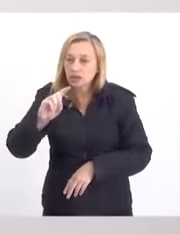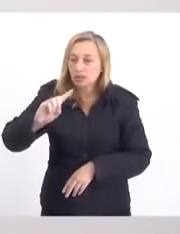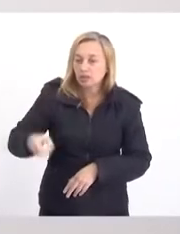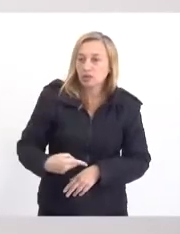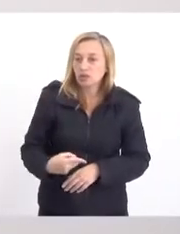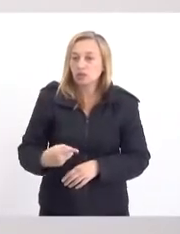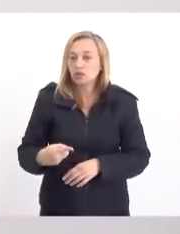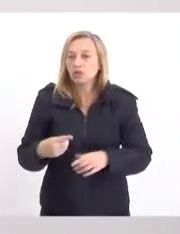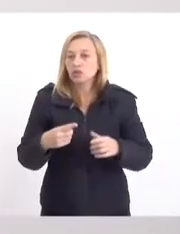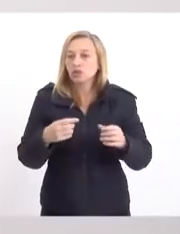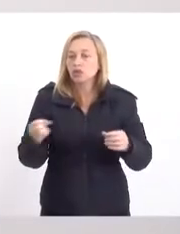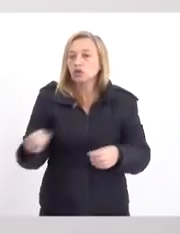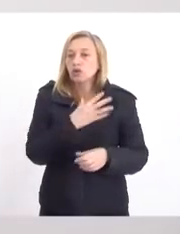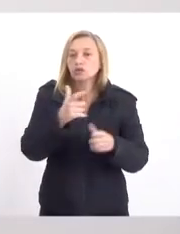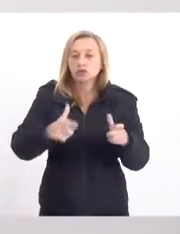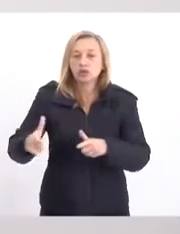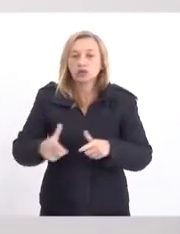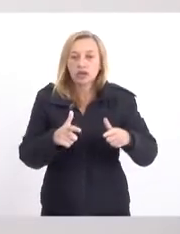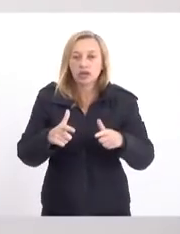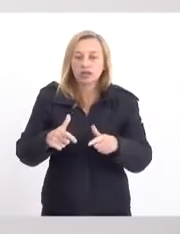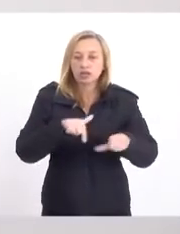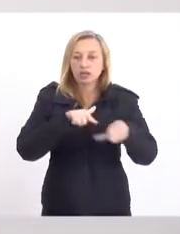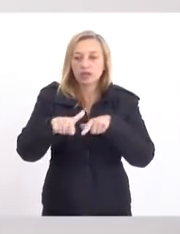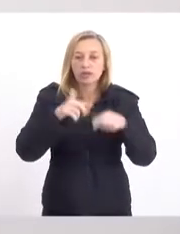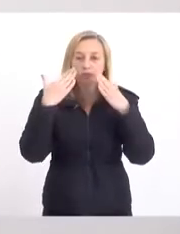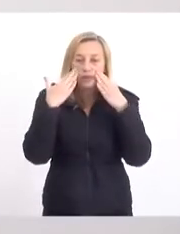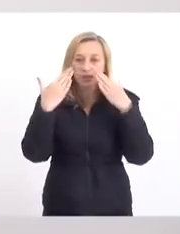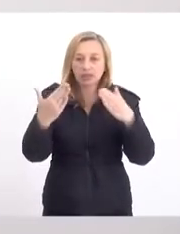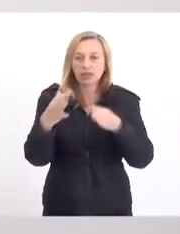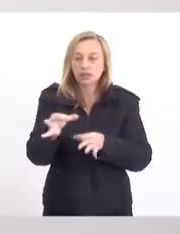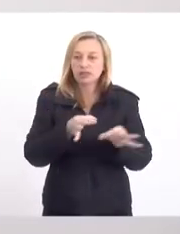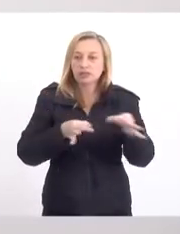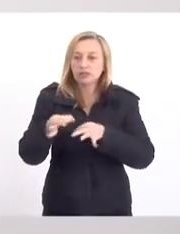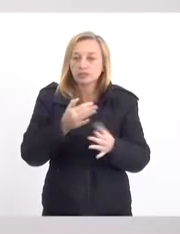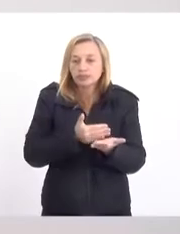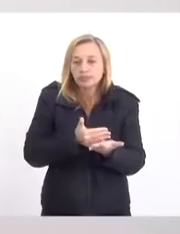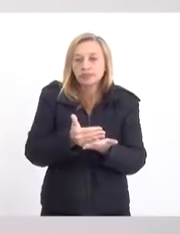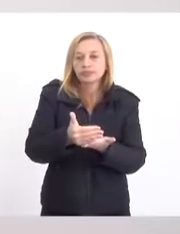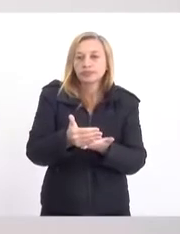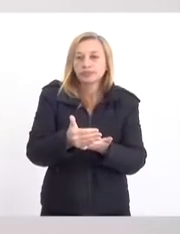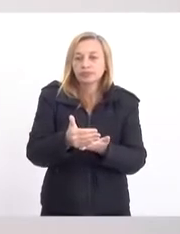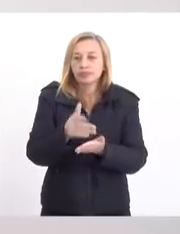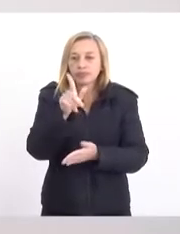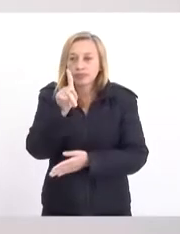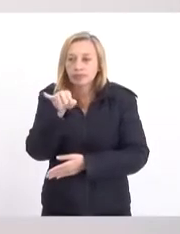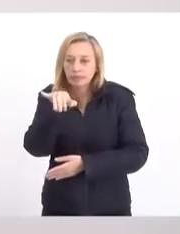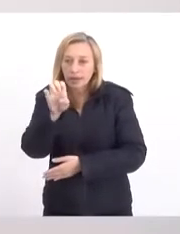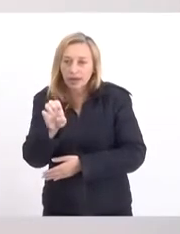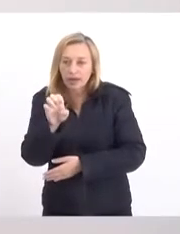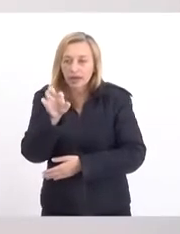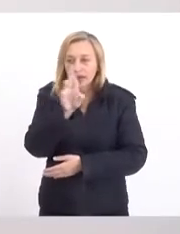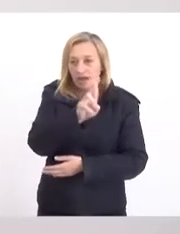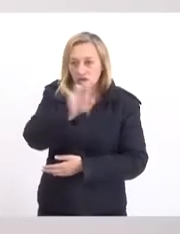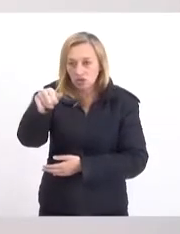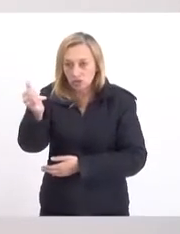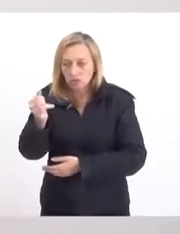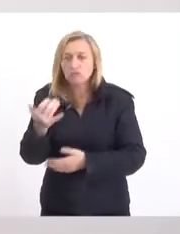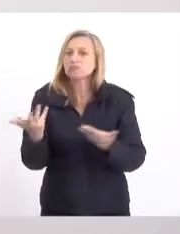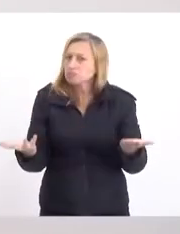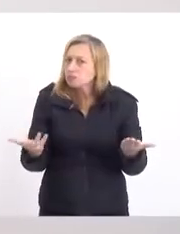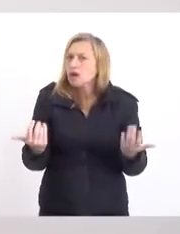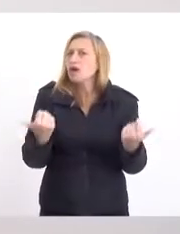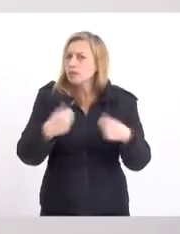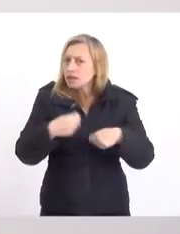de trabalho apresentado nesse plano inicial do Pacto RJ. Precisamos